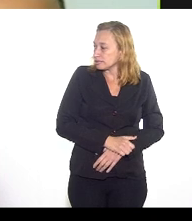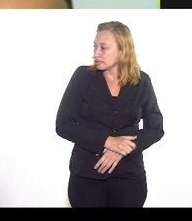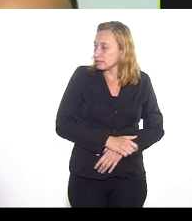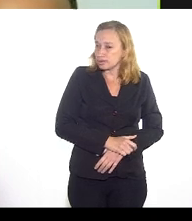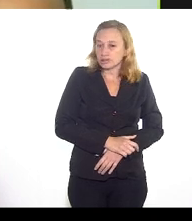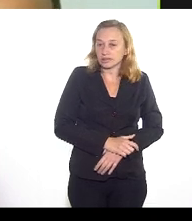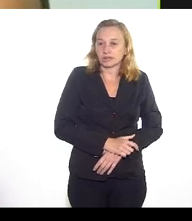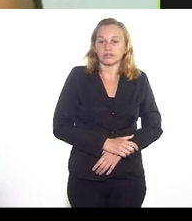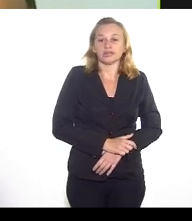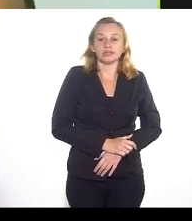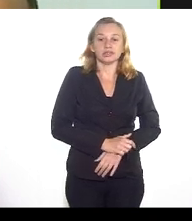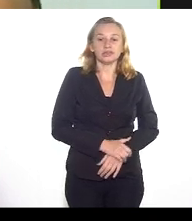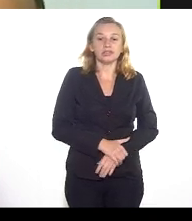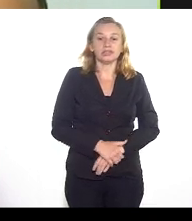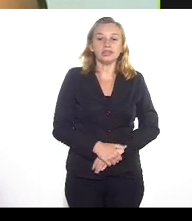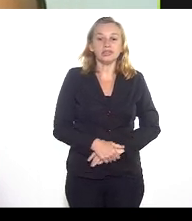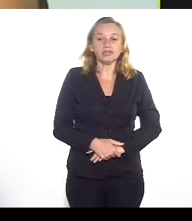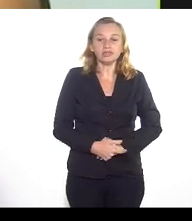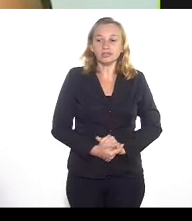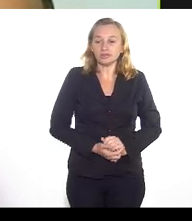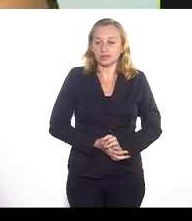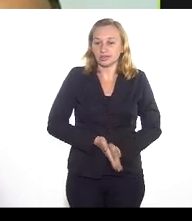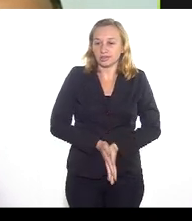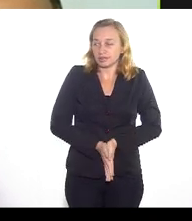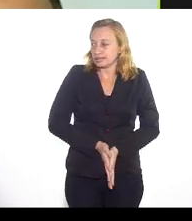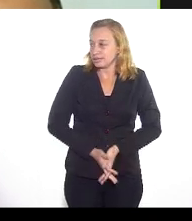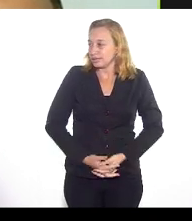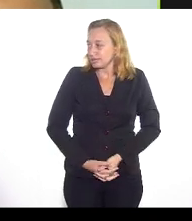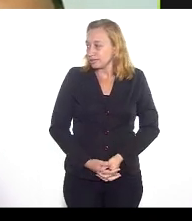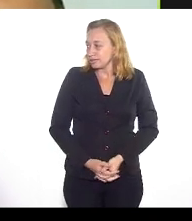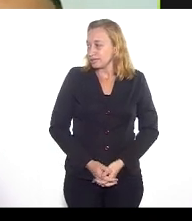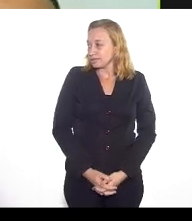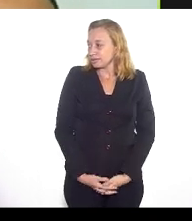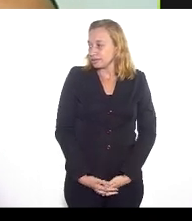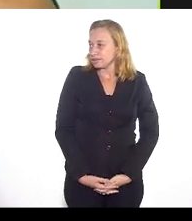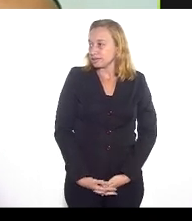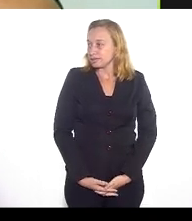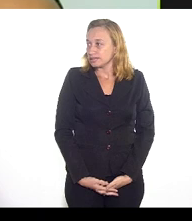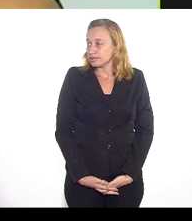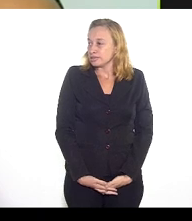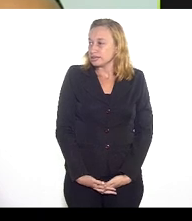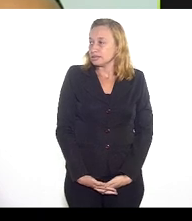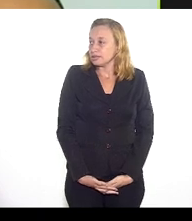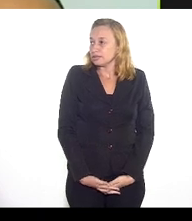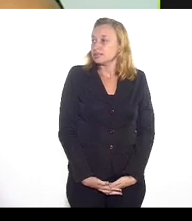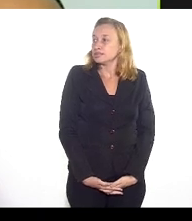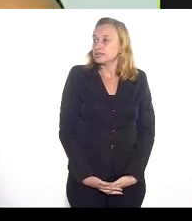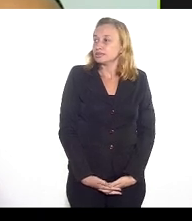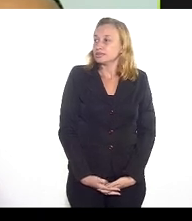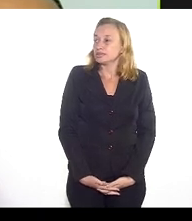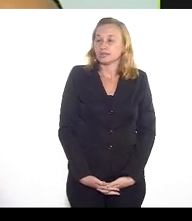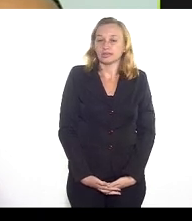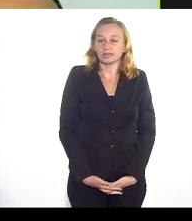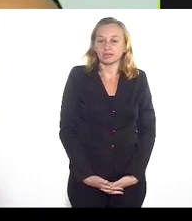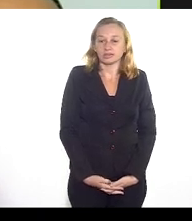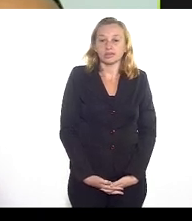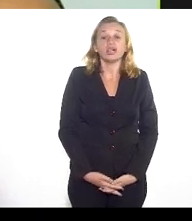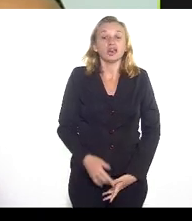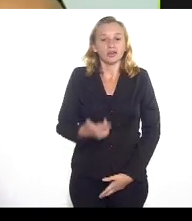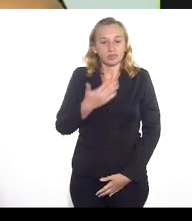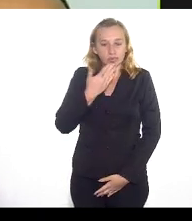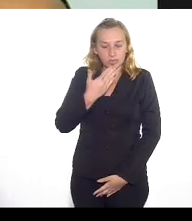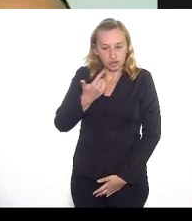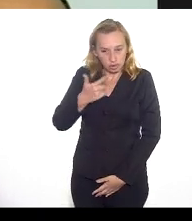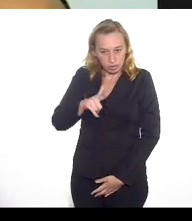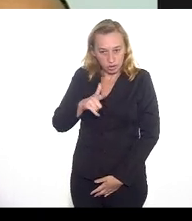Meu colega, não sei se ele está na linha ainda, senão posso voltar aqui e responder. Se eu puder repetir, deputado Luiz Paulo.